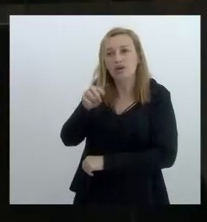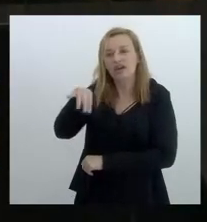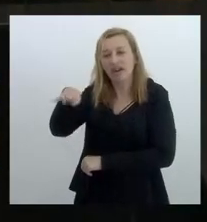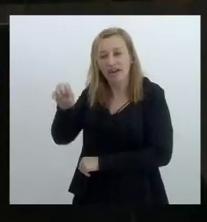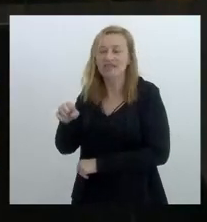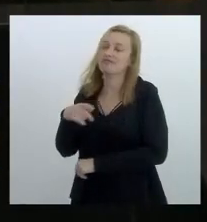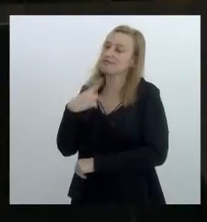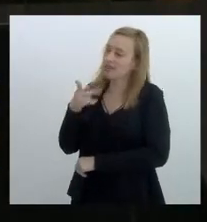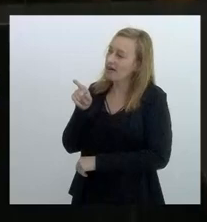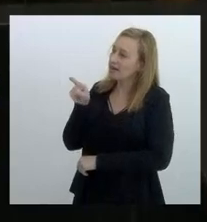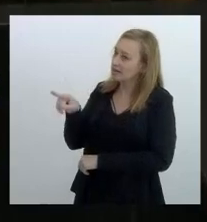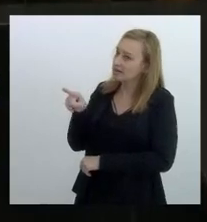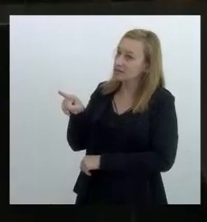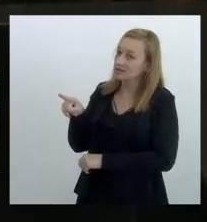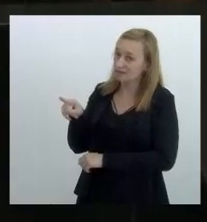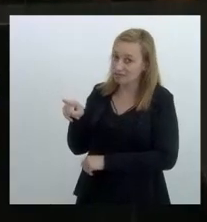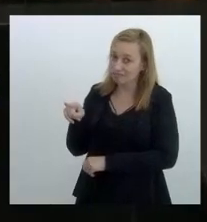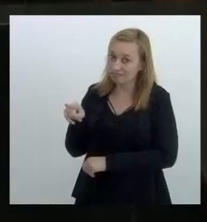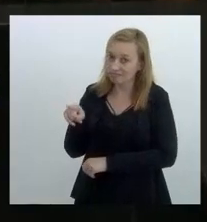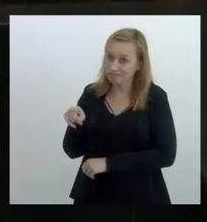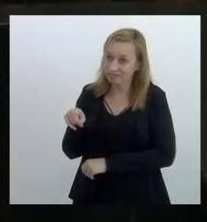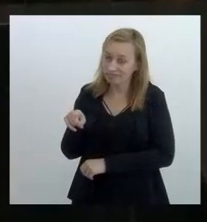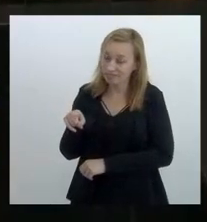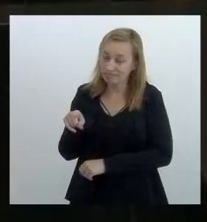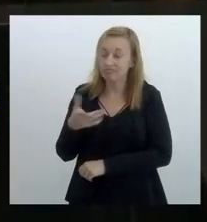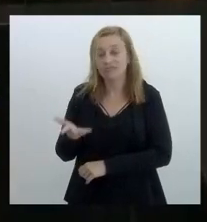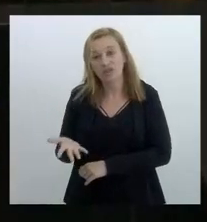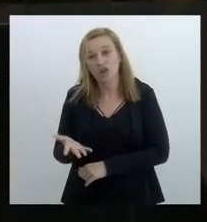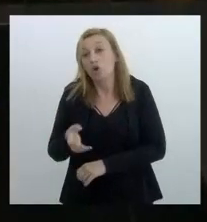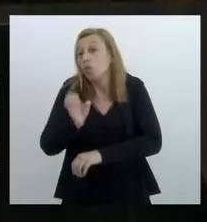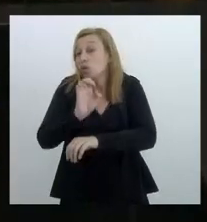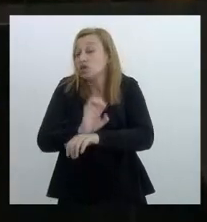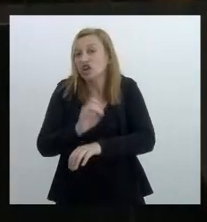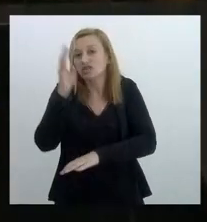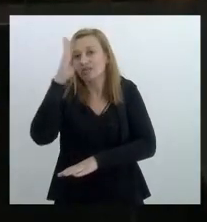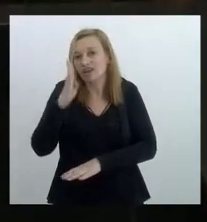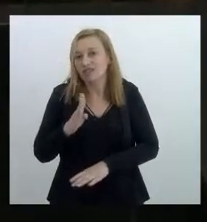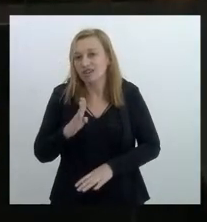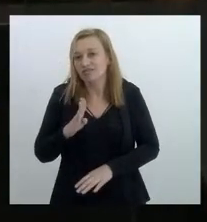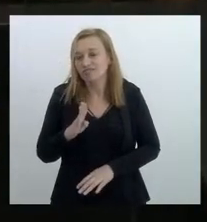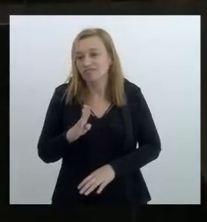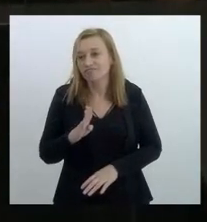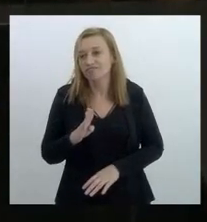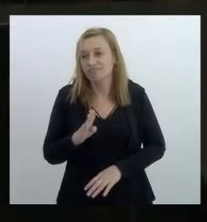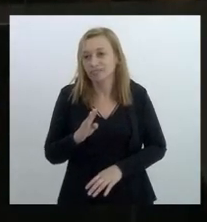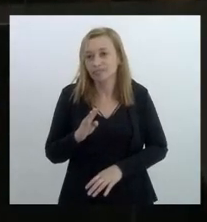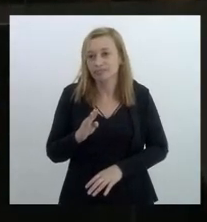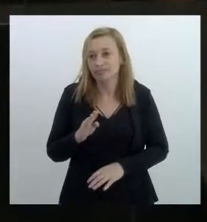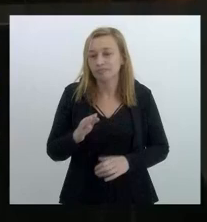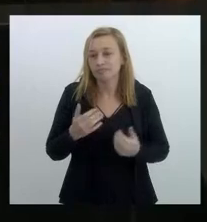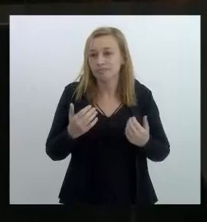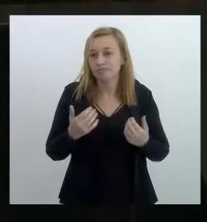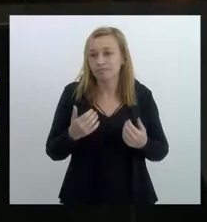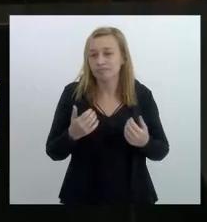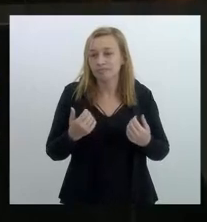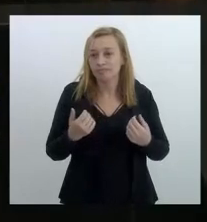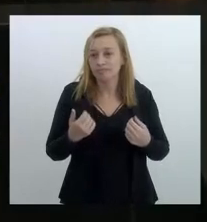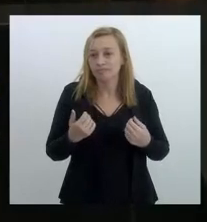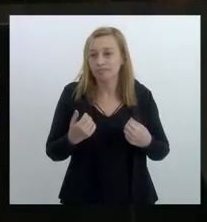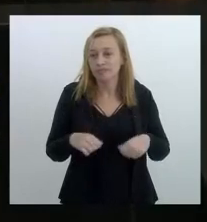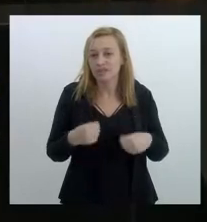quando fala a público, que o Estado brasileiro tem que abrir mão dos